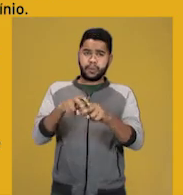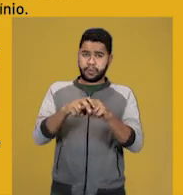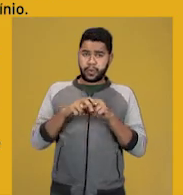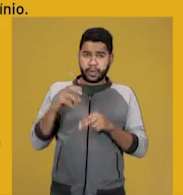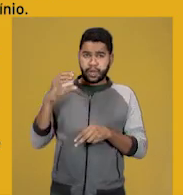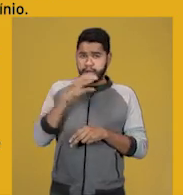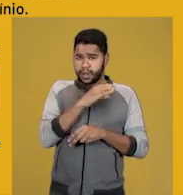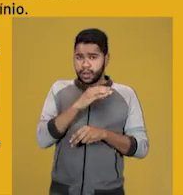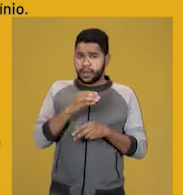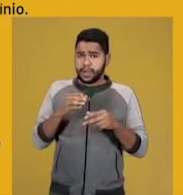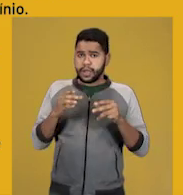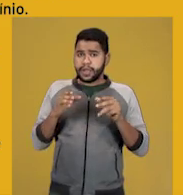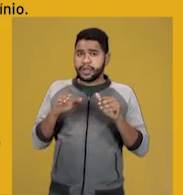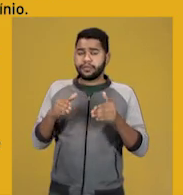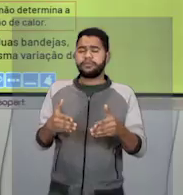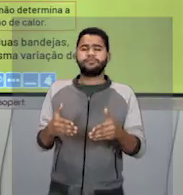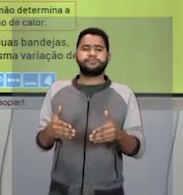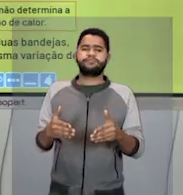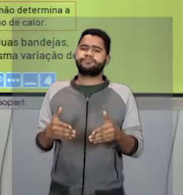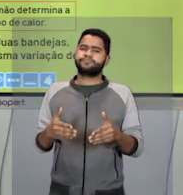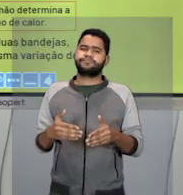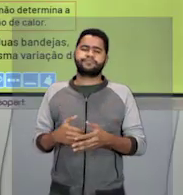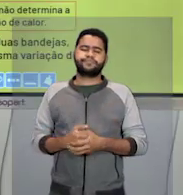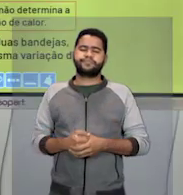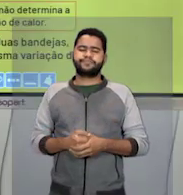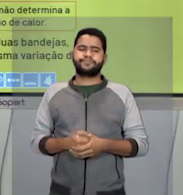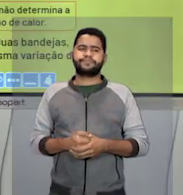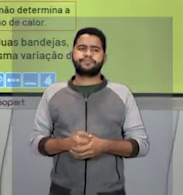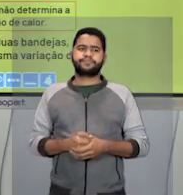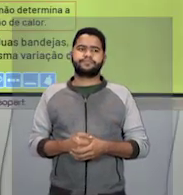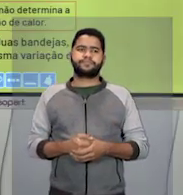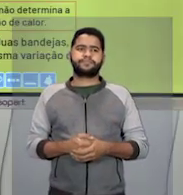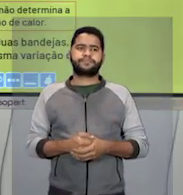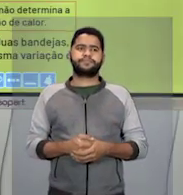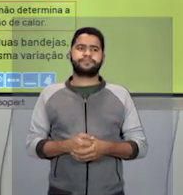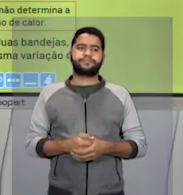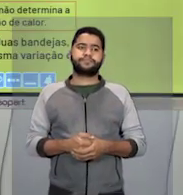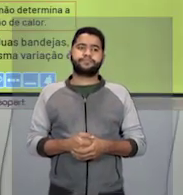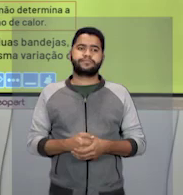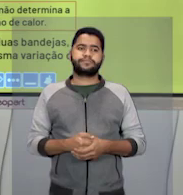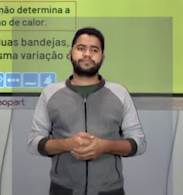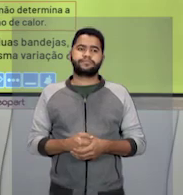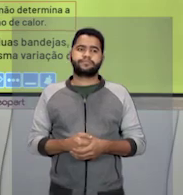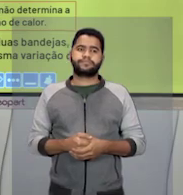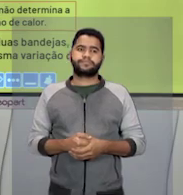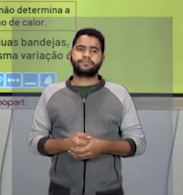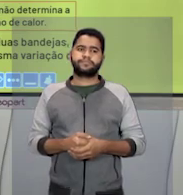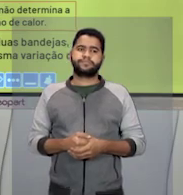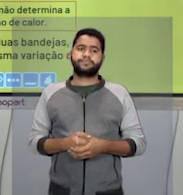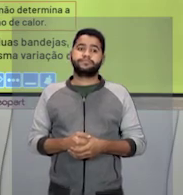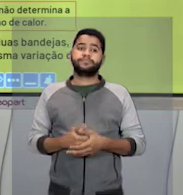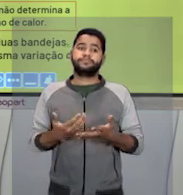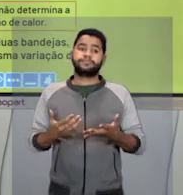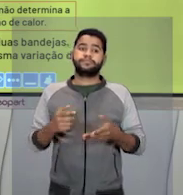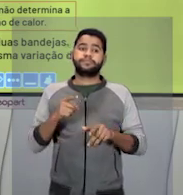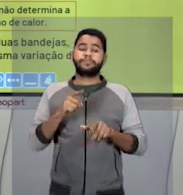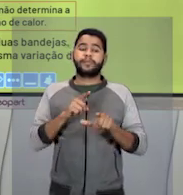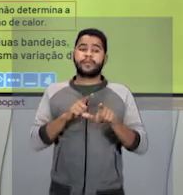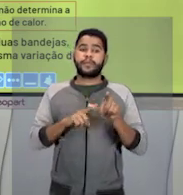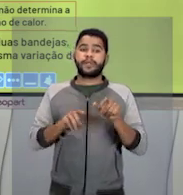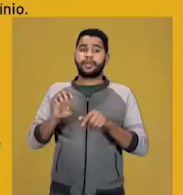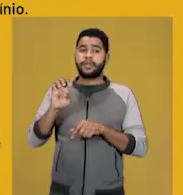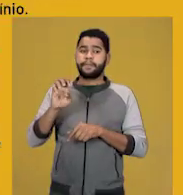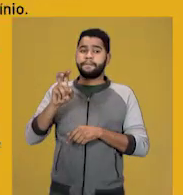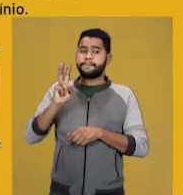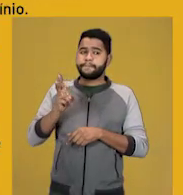calor específico que a bandeja de alumínio vai ter um maior derretimento. E na letra E, com